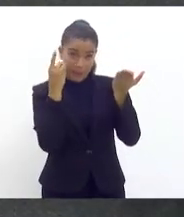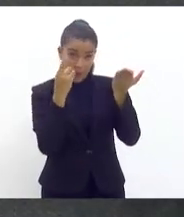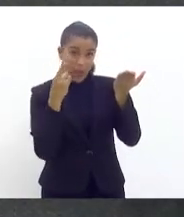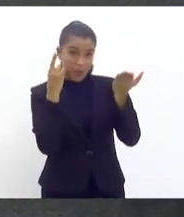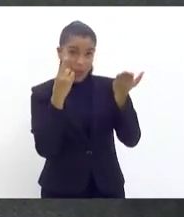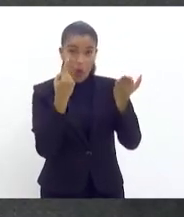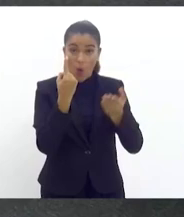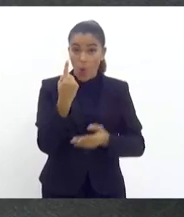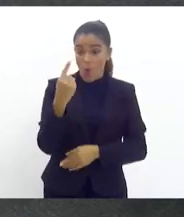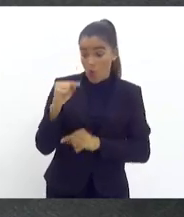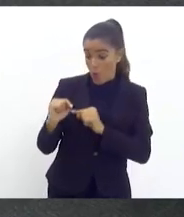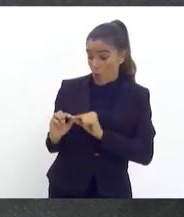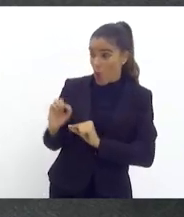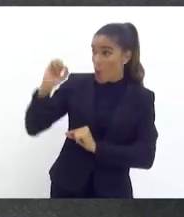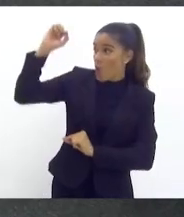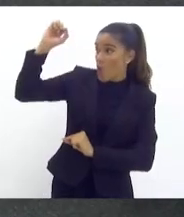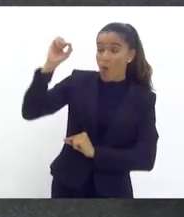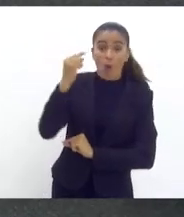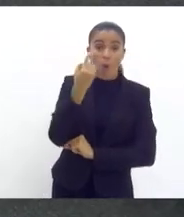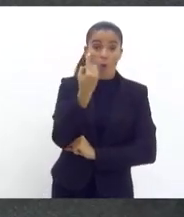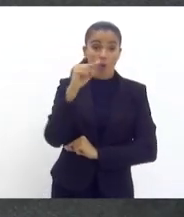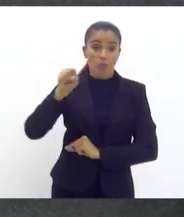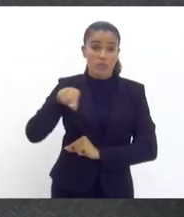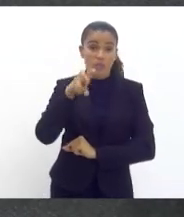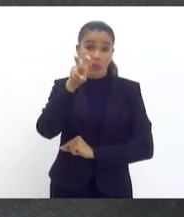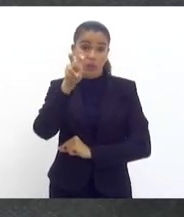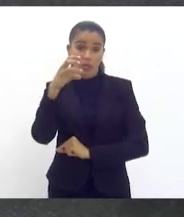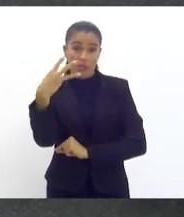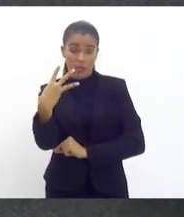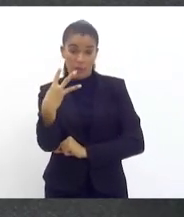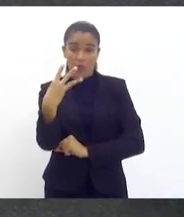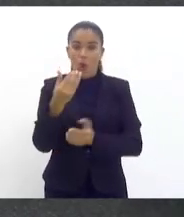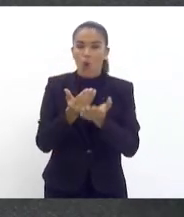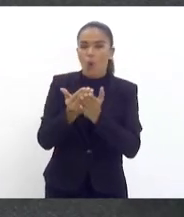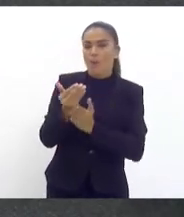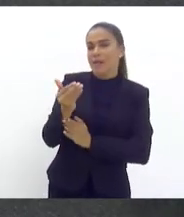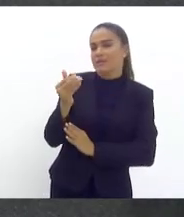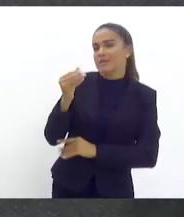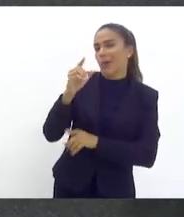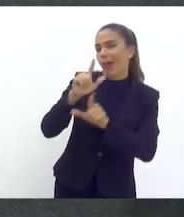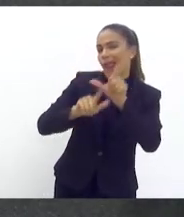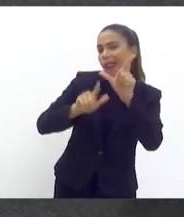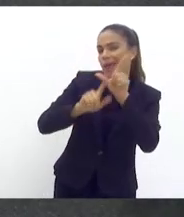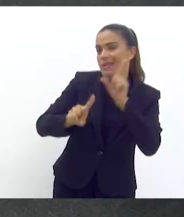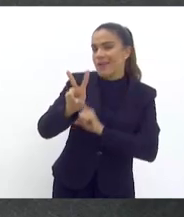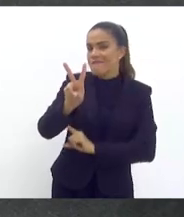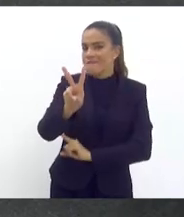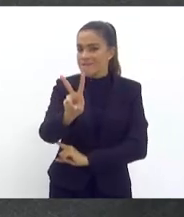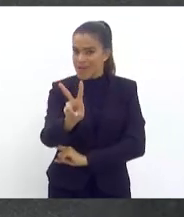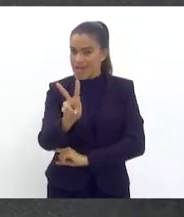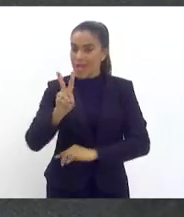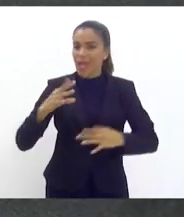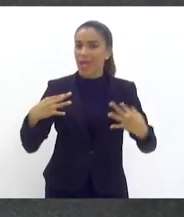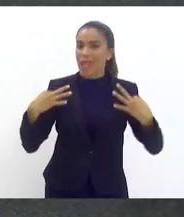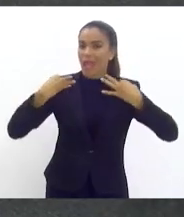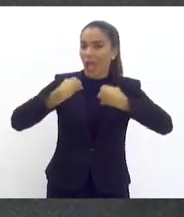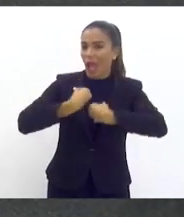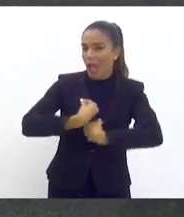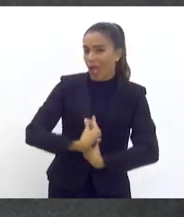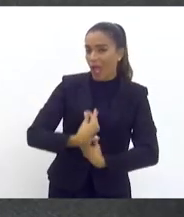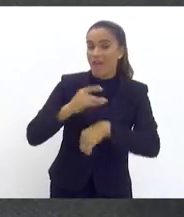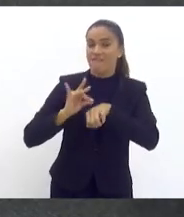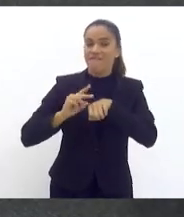de 1,53m, que começa com a letra V, que está vestindo